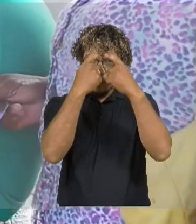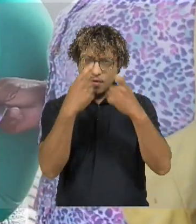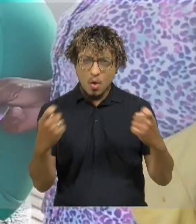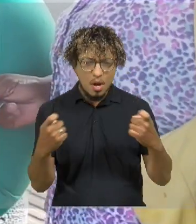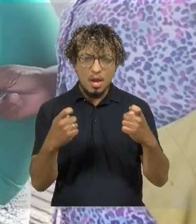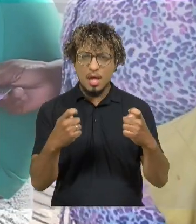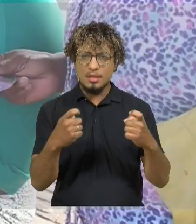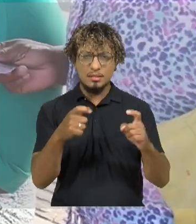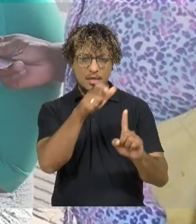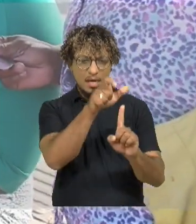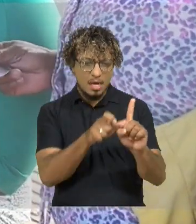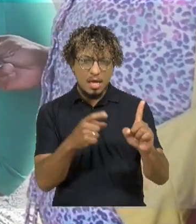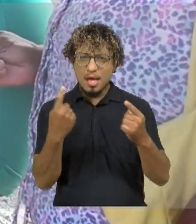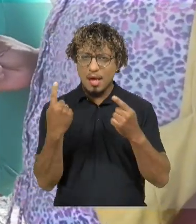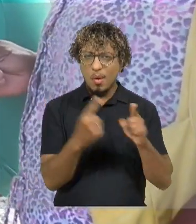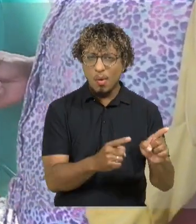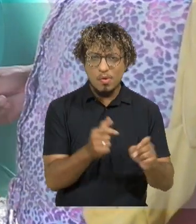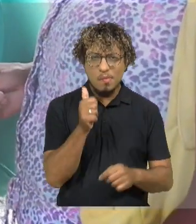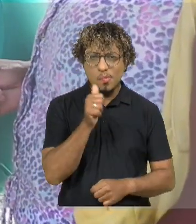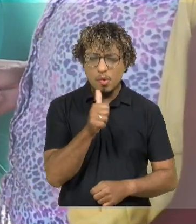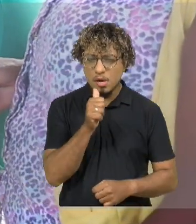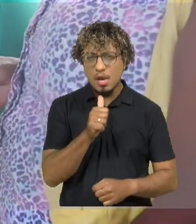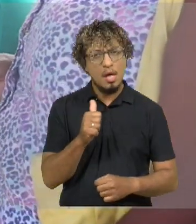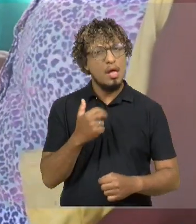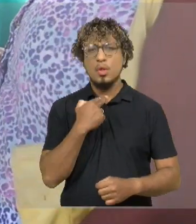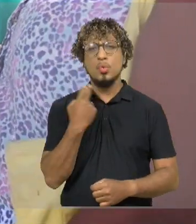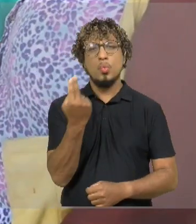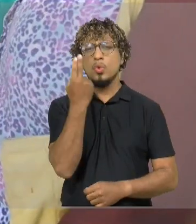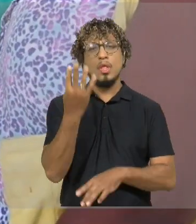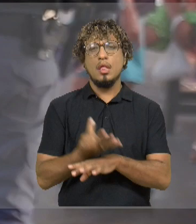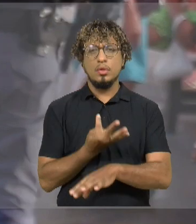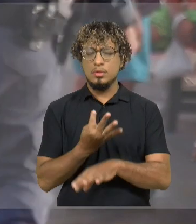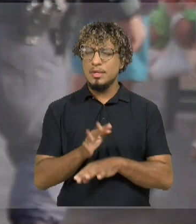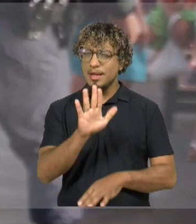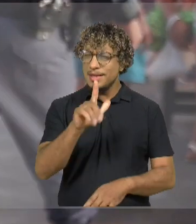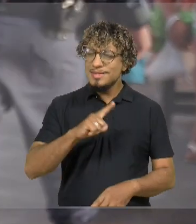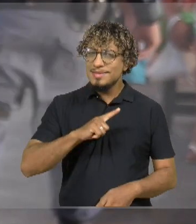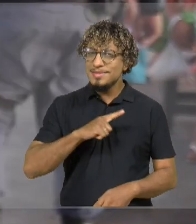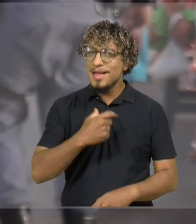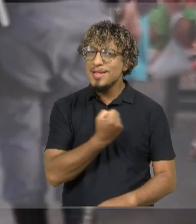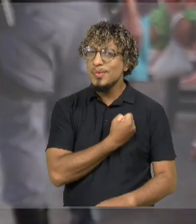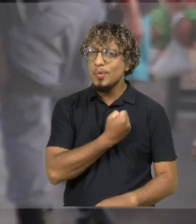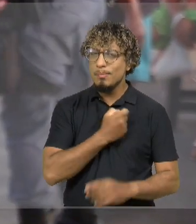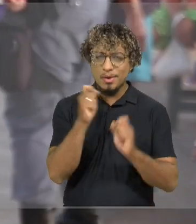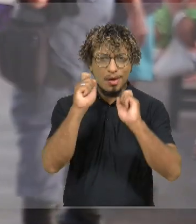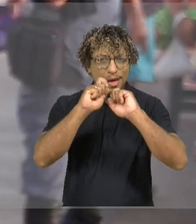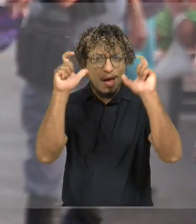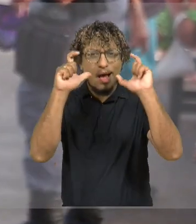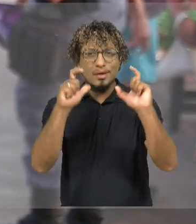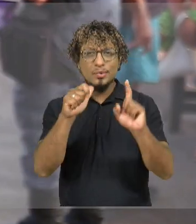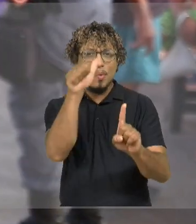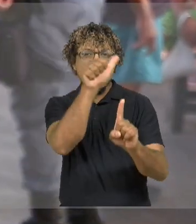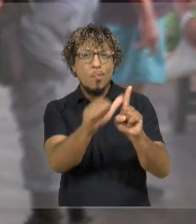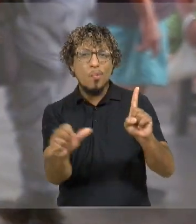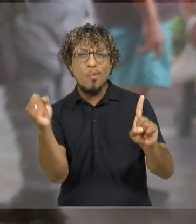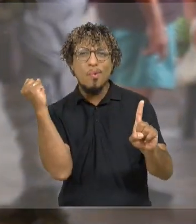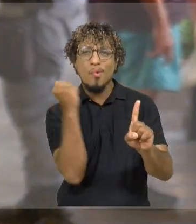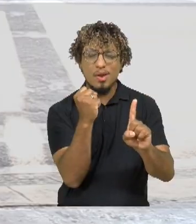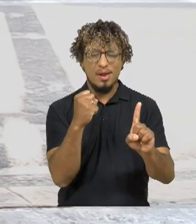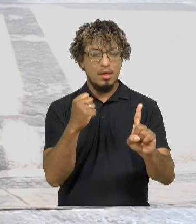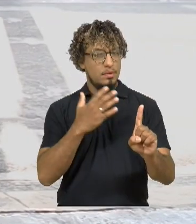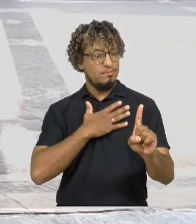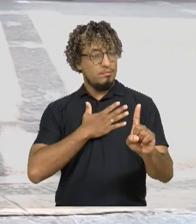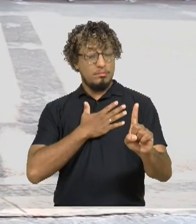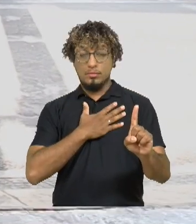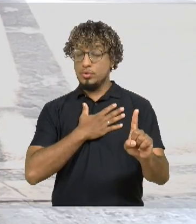ser tolerada. Ana, tem um número assim assustador de mortes de mulheres, que são os casos de